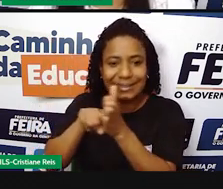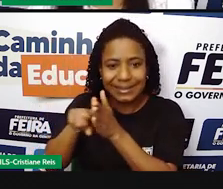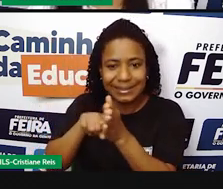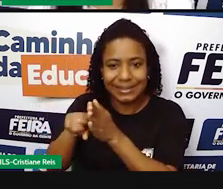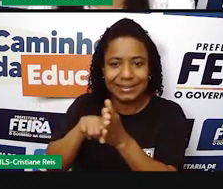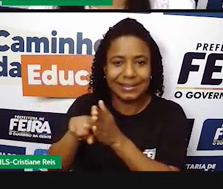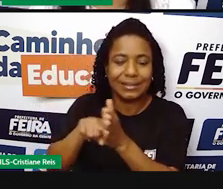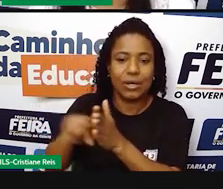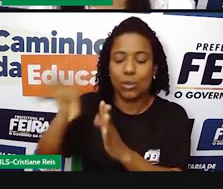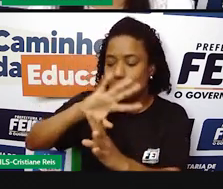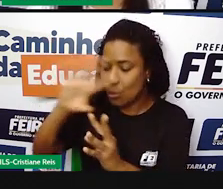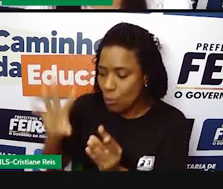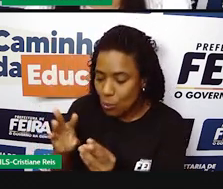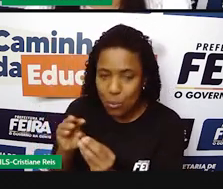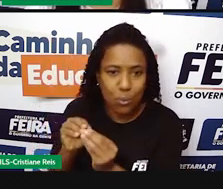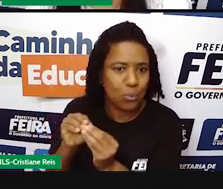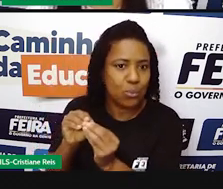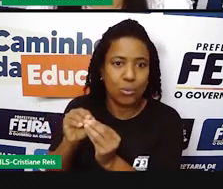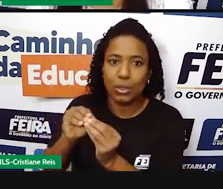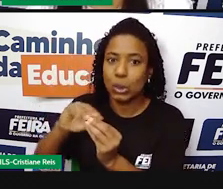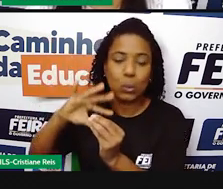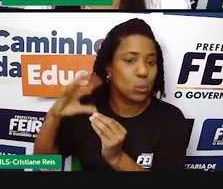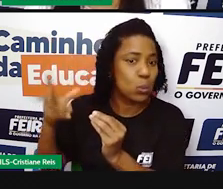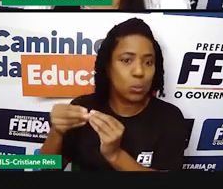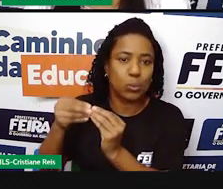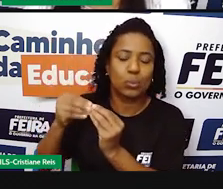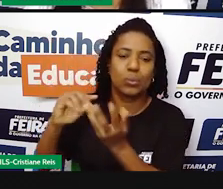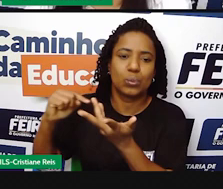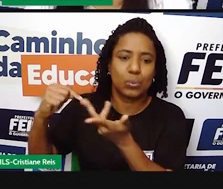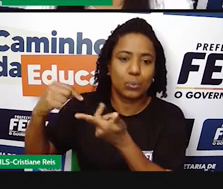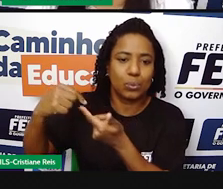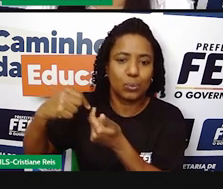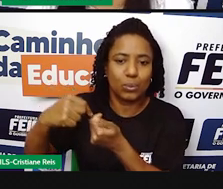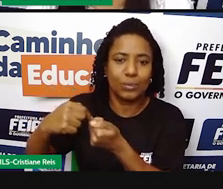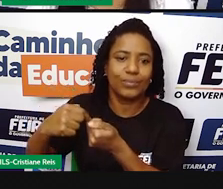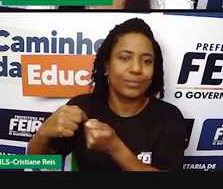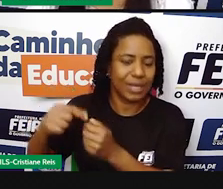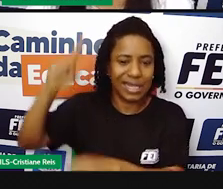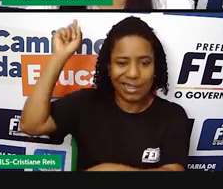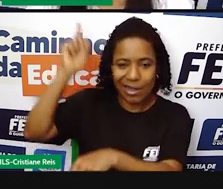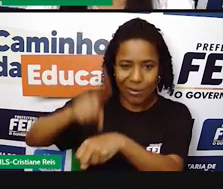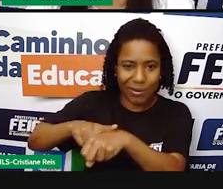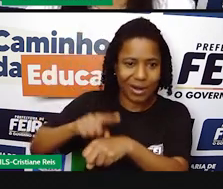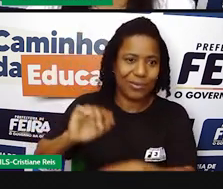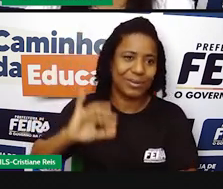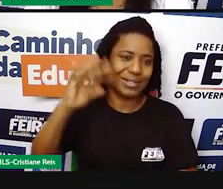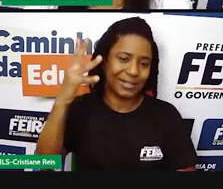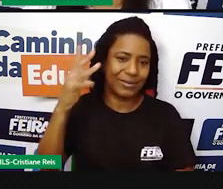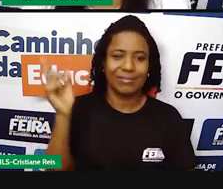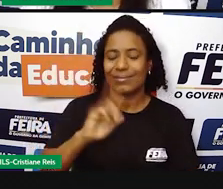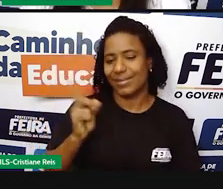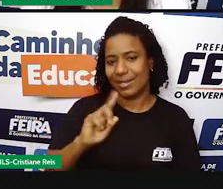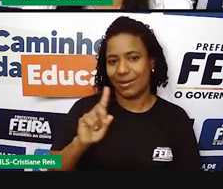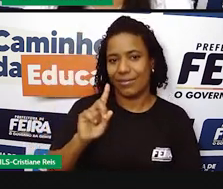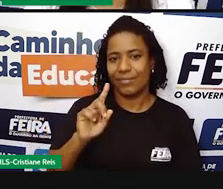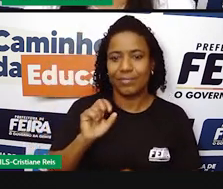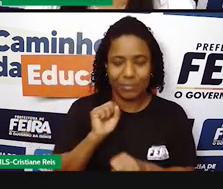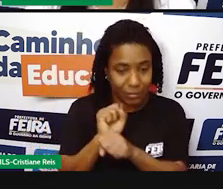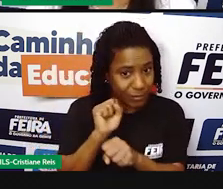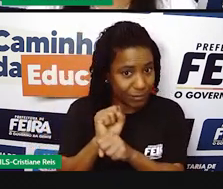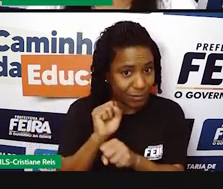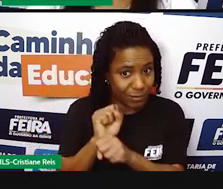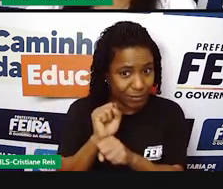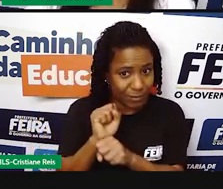forma mais completa, elas não precisam estar ligadas diretamente a algo que está acontecendo ali no presente. Pode fazer